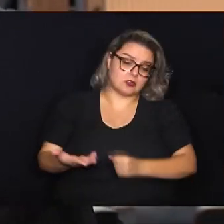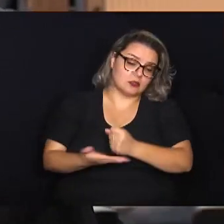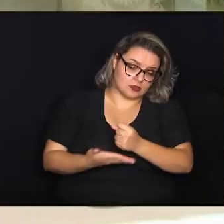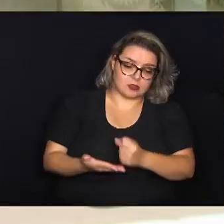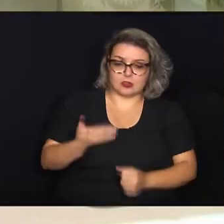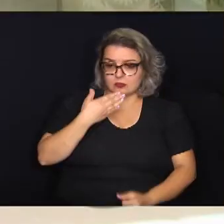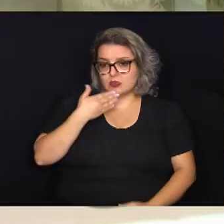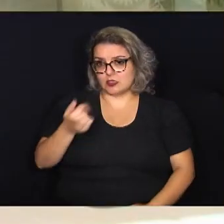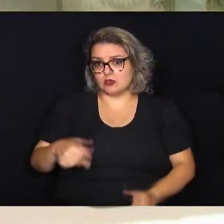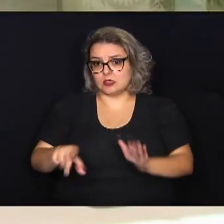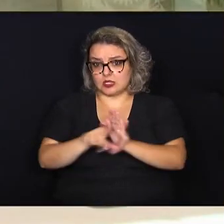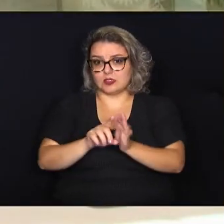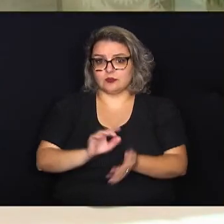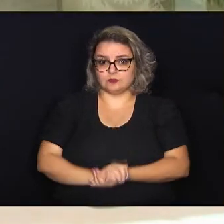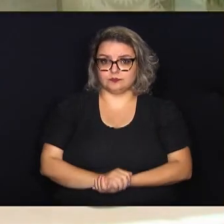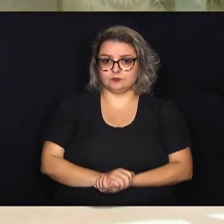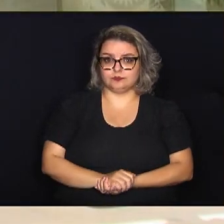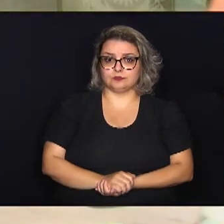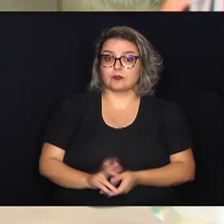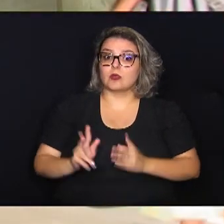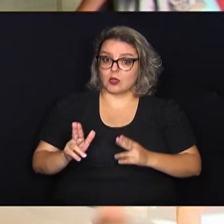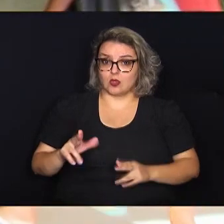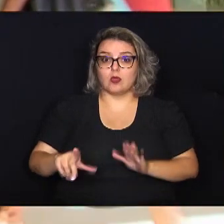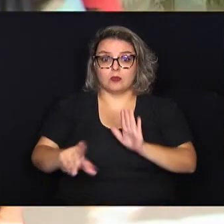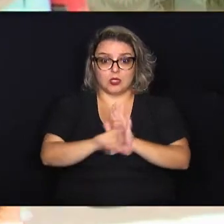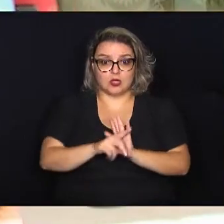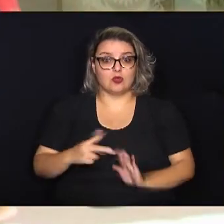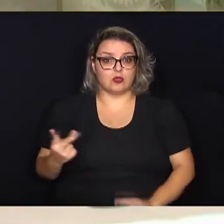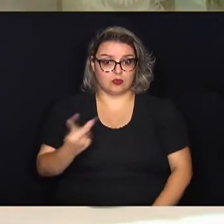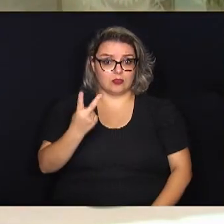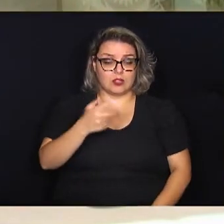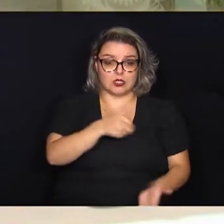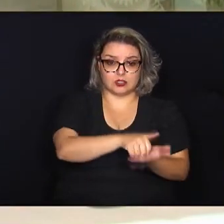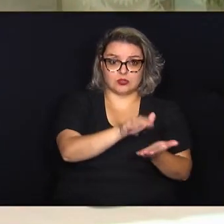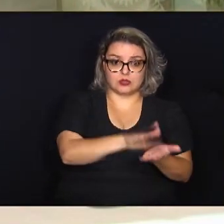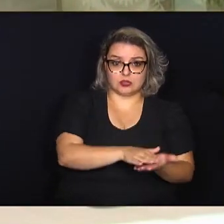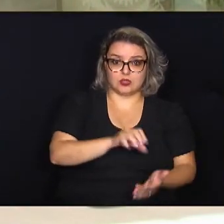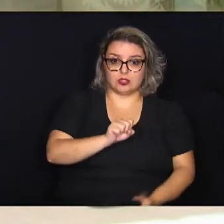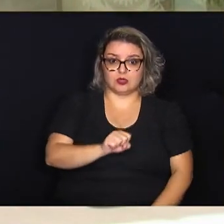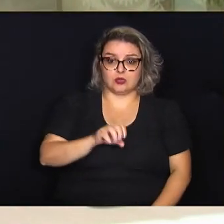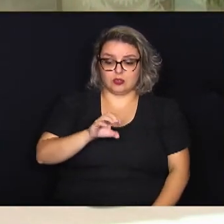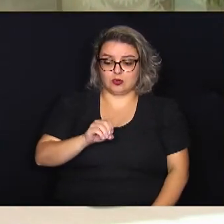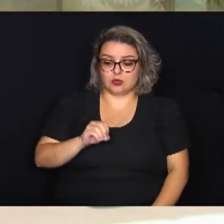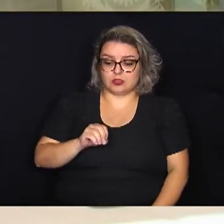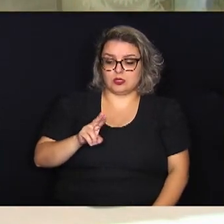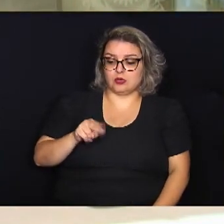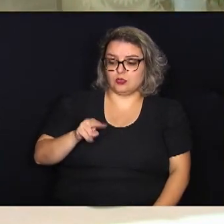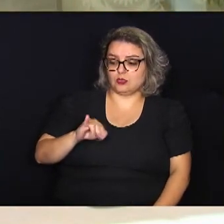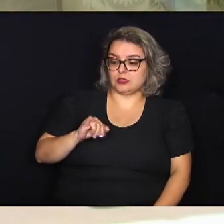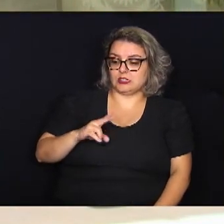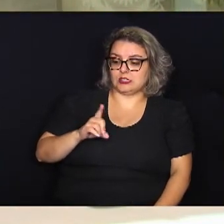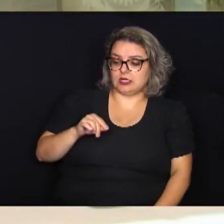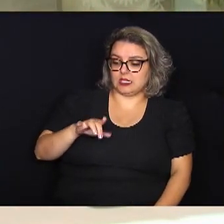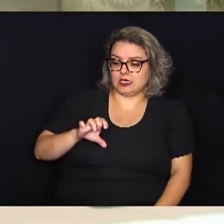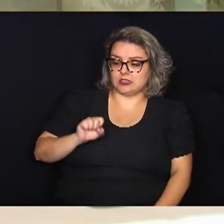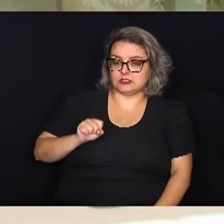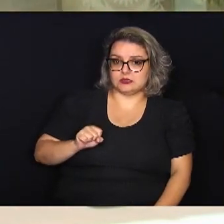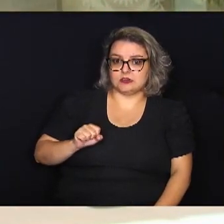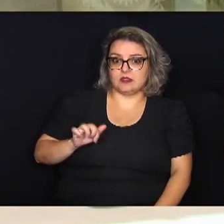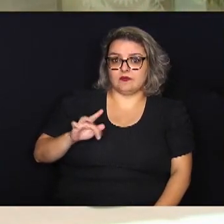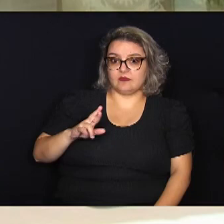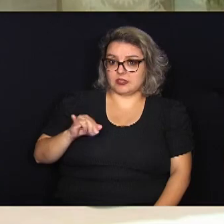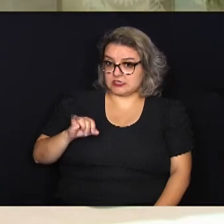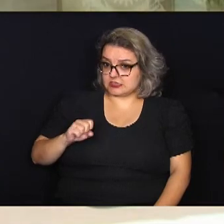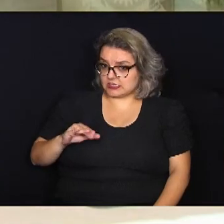melhorar a legislação. De acordo com a lei, o valor da multa é de 800 unidades fiscais de Campinas e o infrator fica proibido